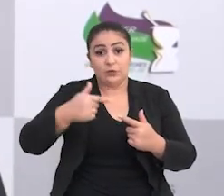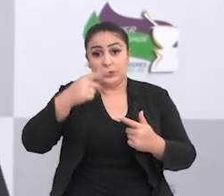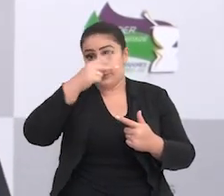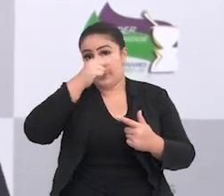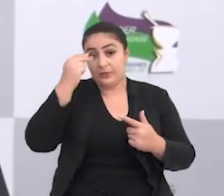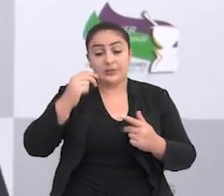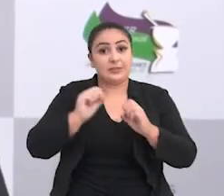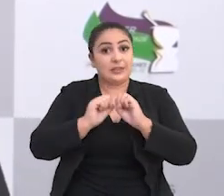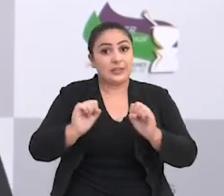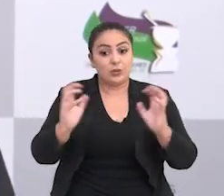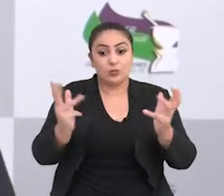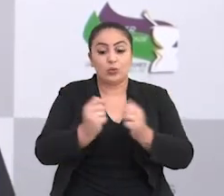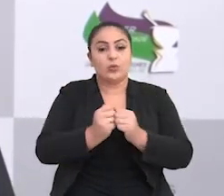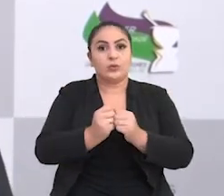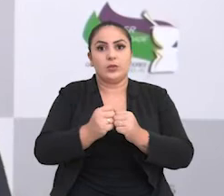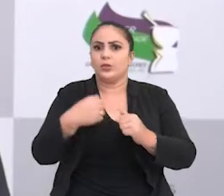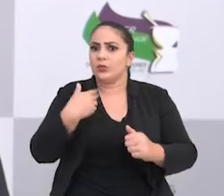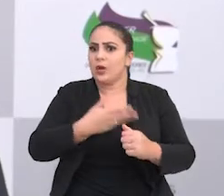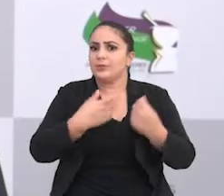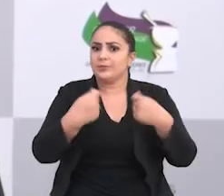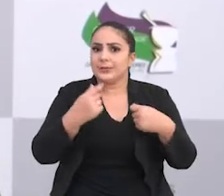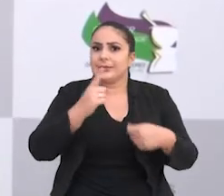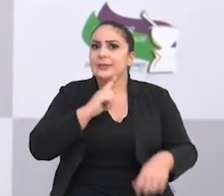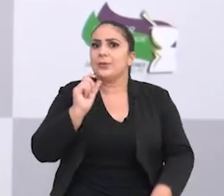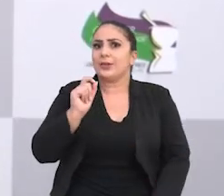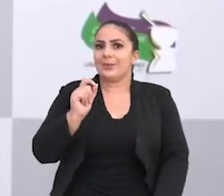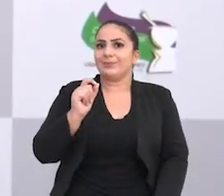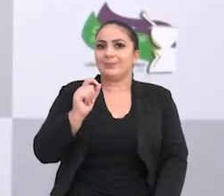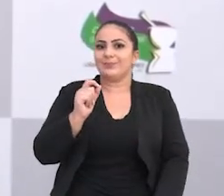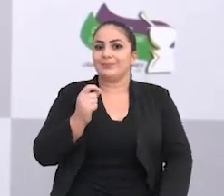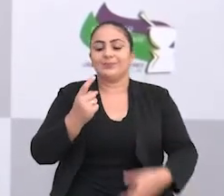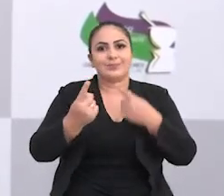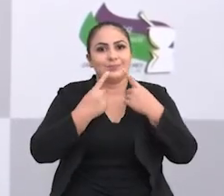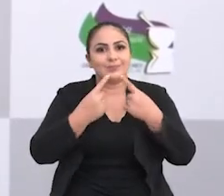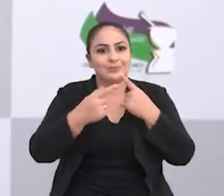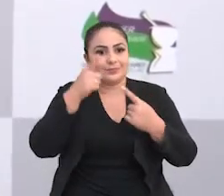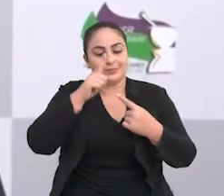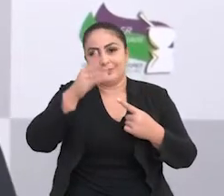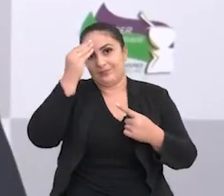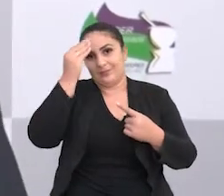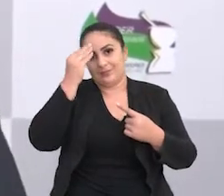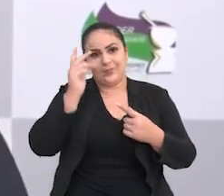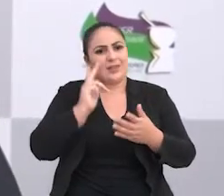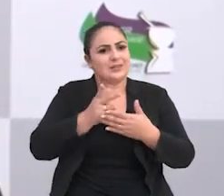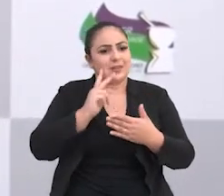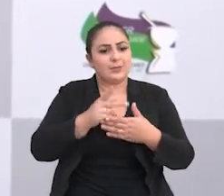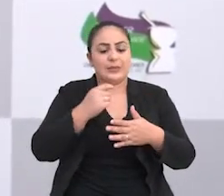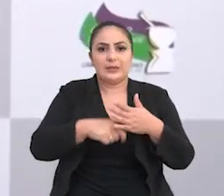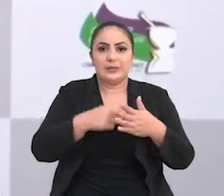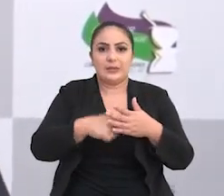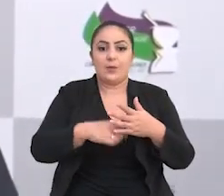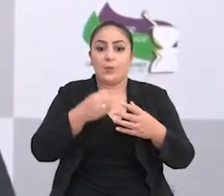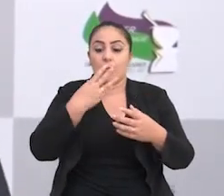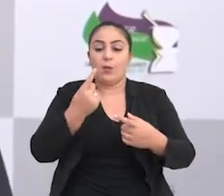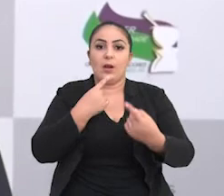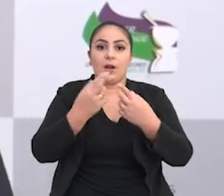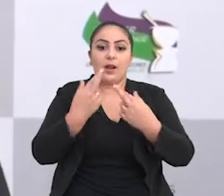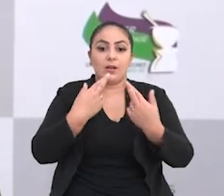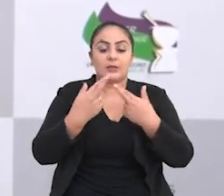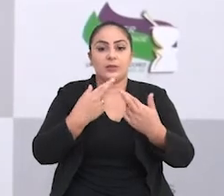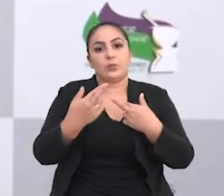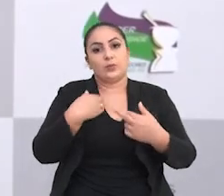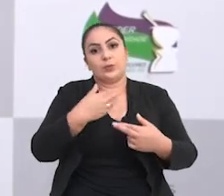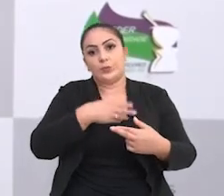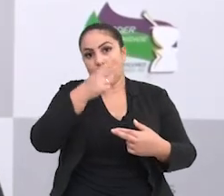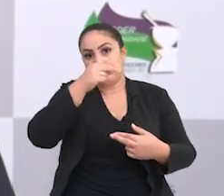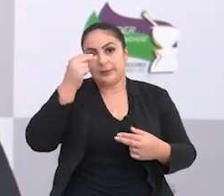vice-prefeito e secretários. E nós temos que ter o quê? O diálogo e o entendimento. Então, eu sempre procuro ter um bom relacionamento